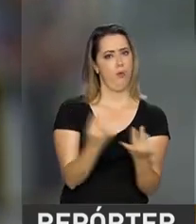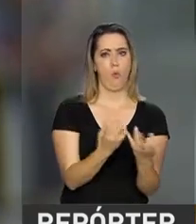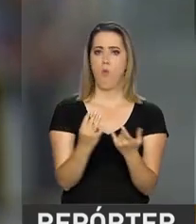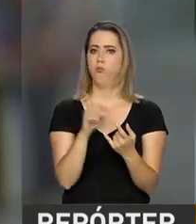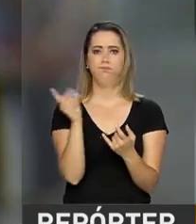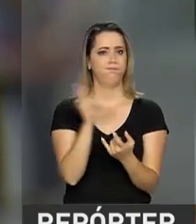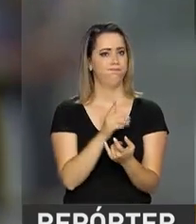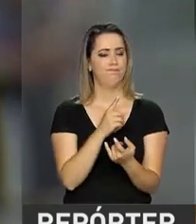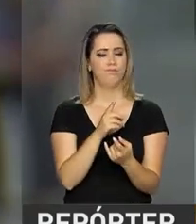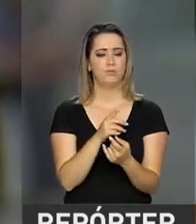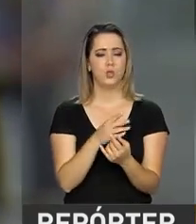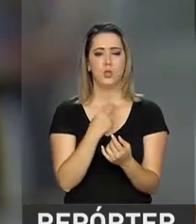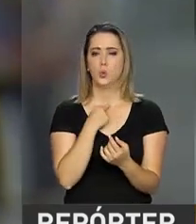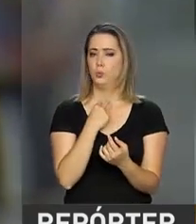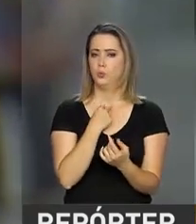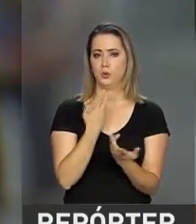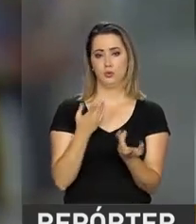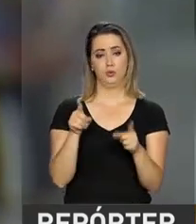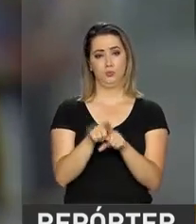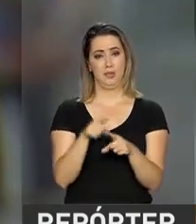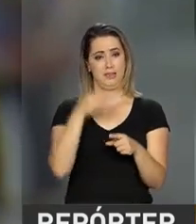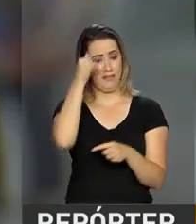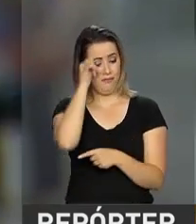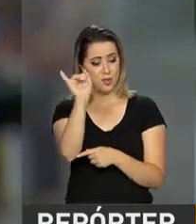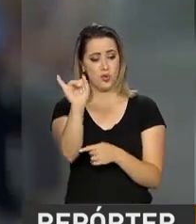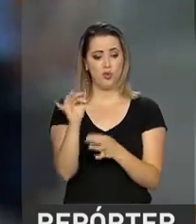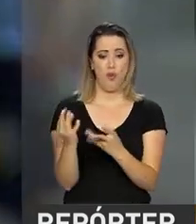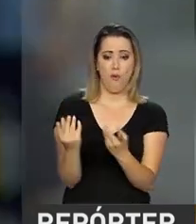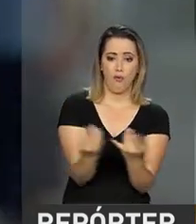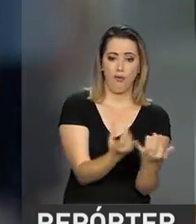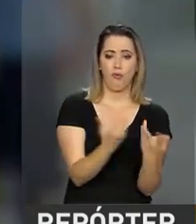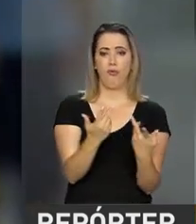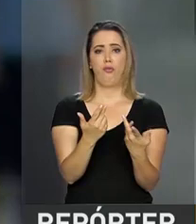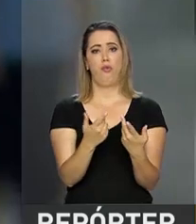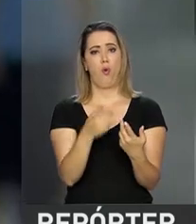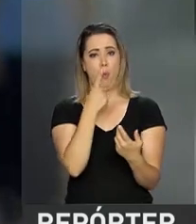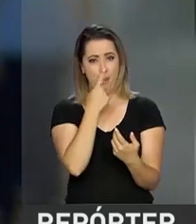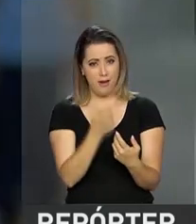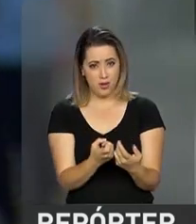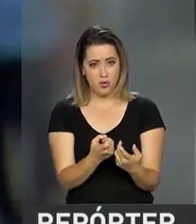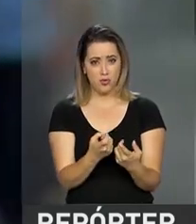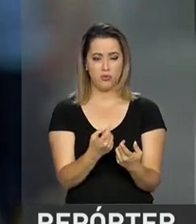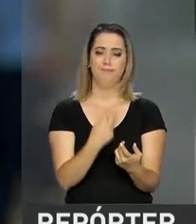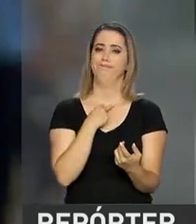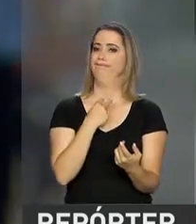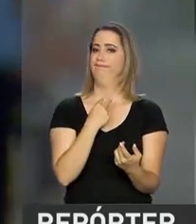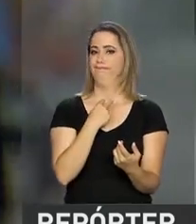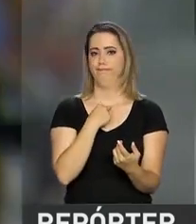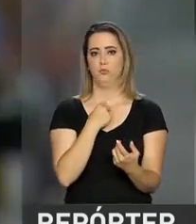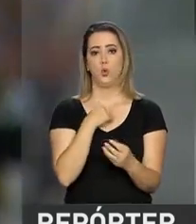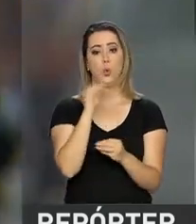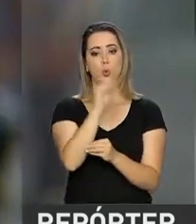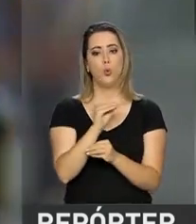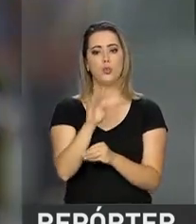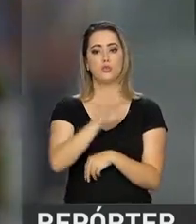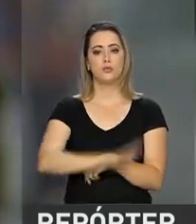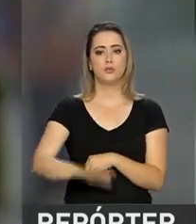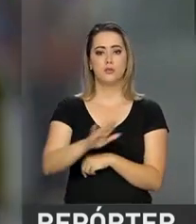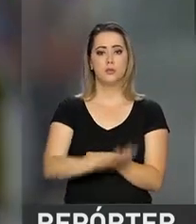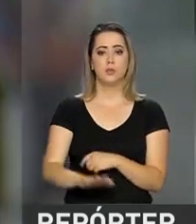evite o uso do fogo na vegetação e 20 fogo para queimar lixo e cuida das crianças